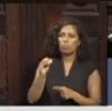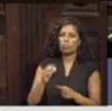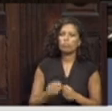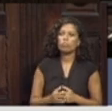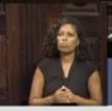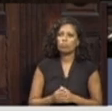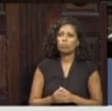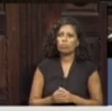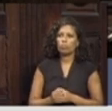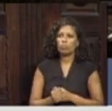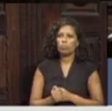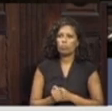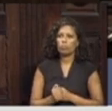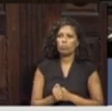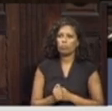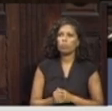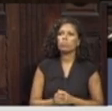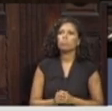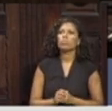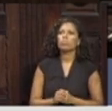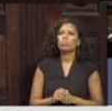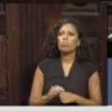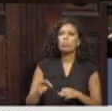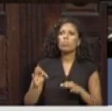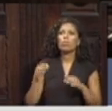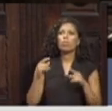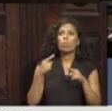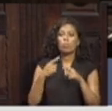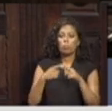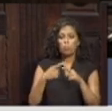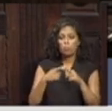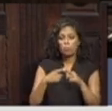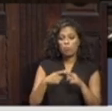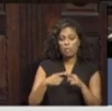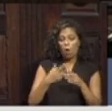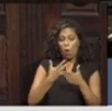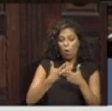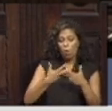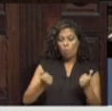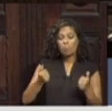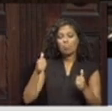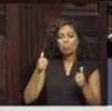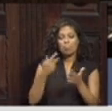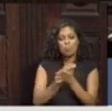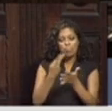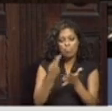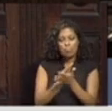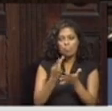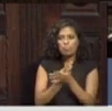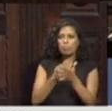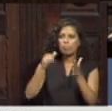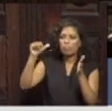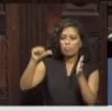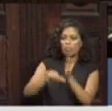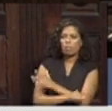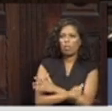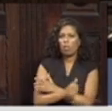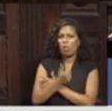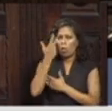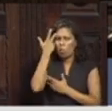pode se omitir em caso algum, mas especificamente neste caso, em que usinas nucleares, um plano de emergência